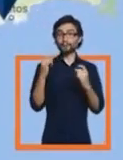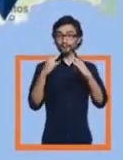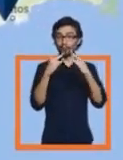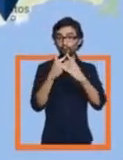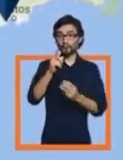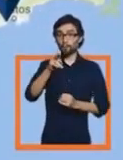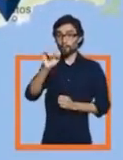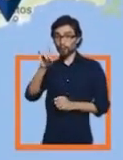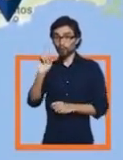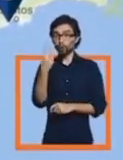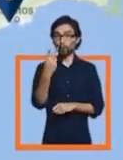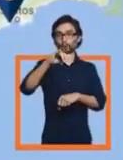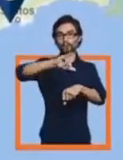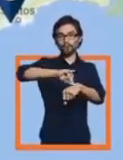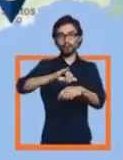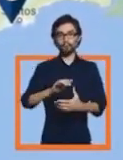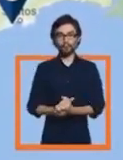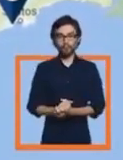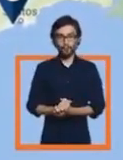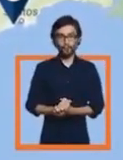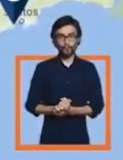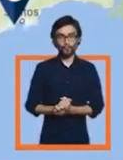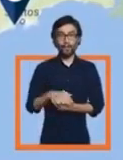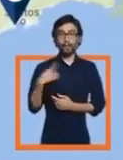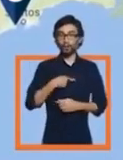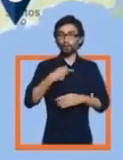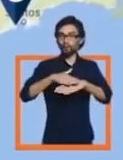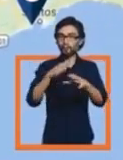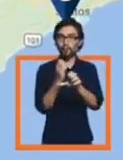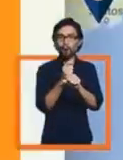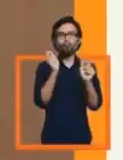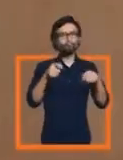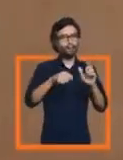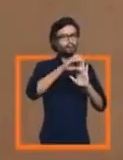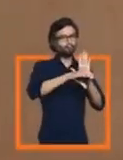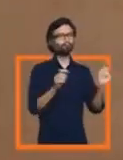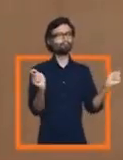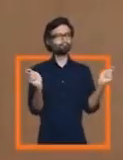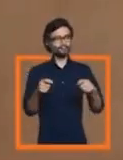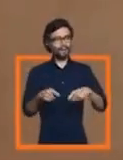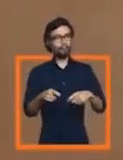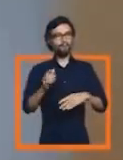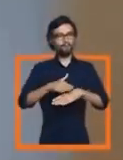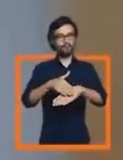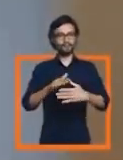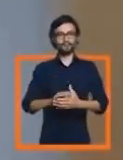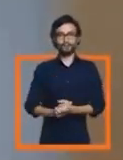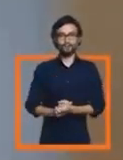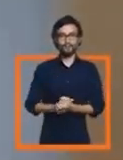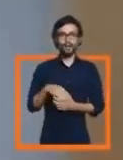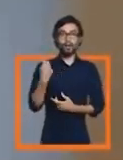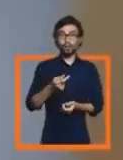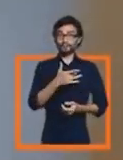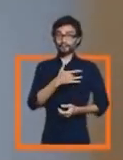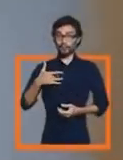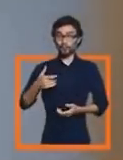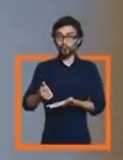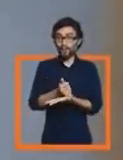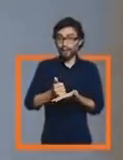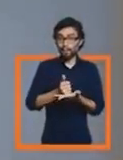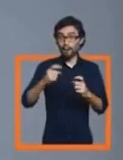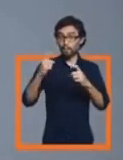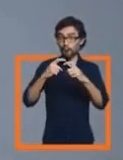Vicente, Bebedouro e mais 2 na capital. Já fizemos as contas, dá para fazer e nós vamos fazer. Saúde,